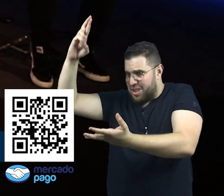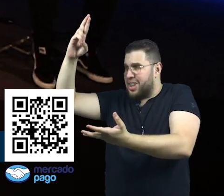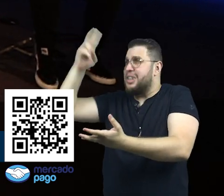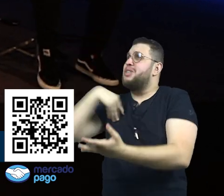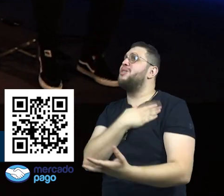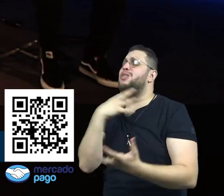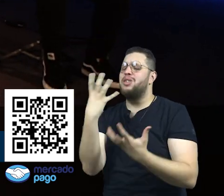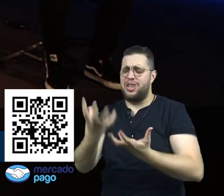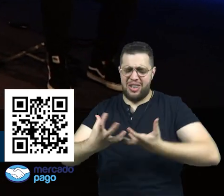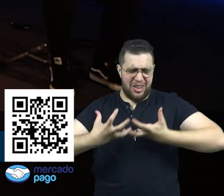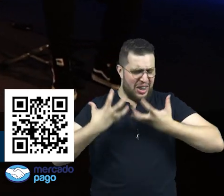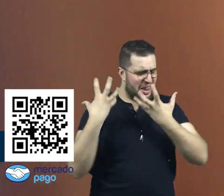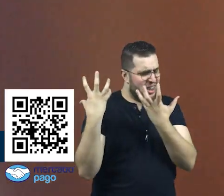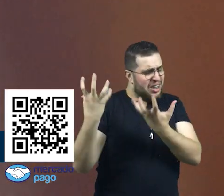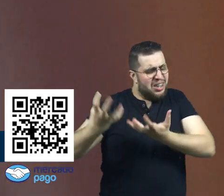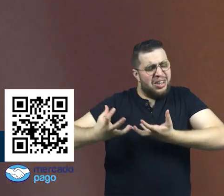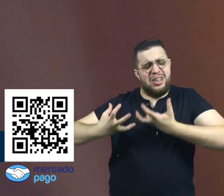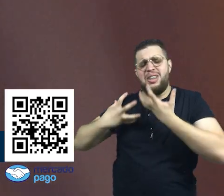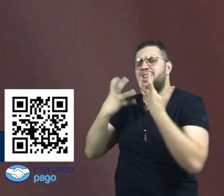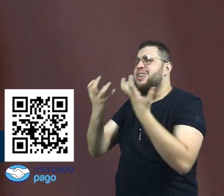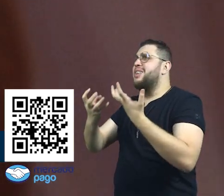viver pra te adorar.